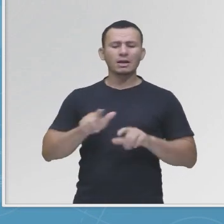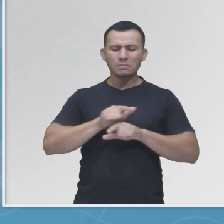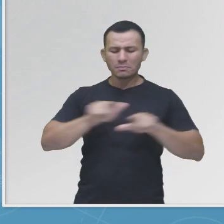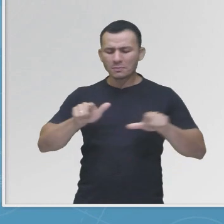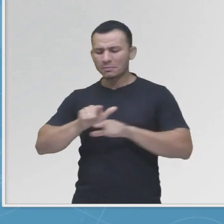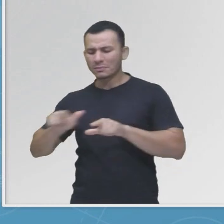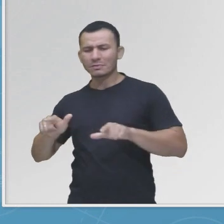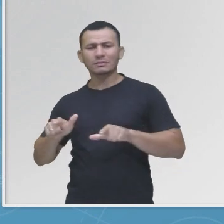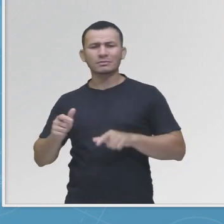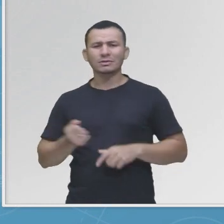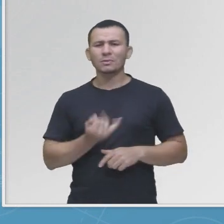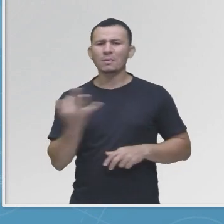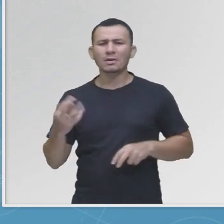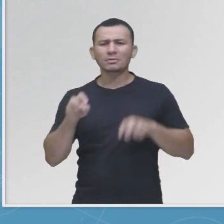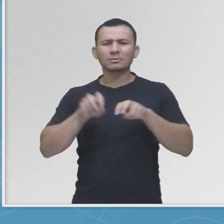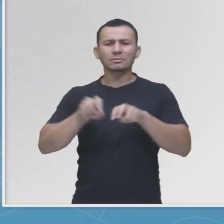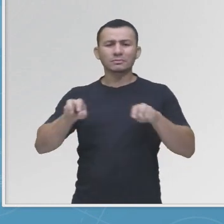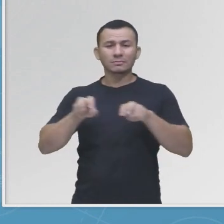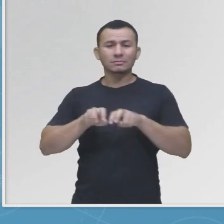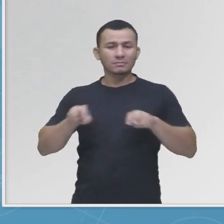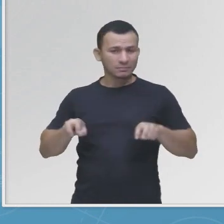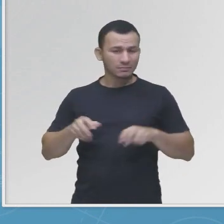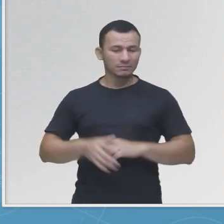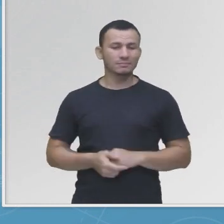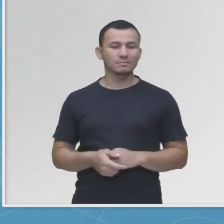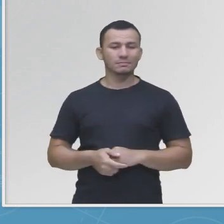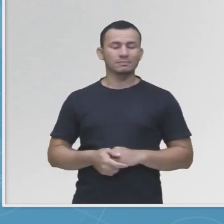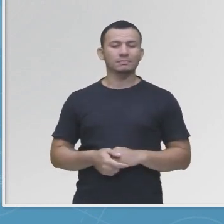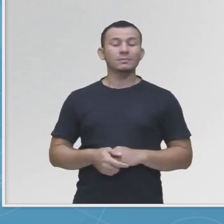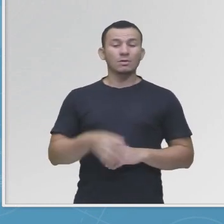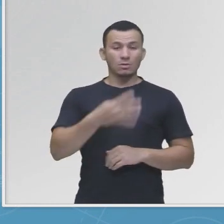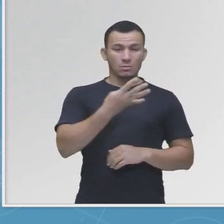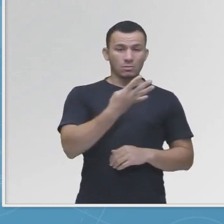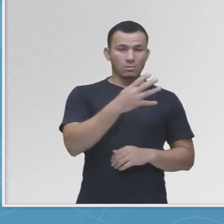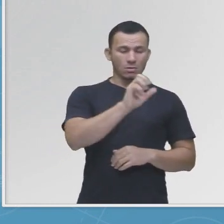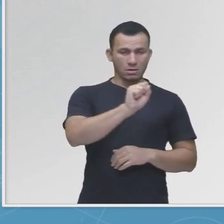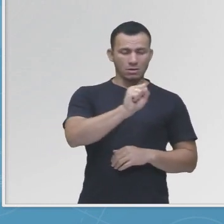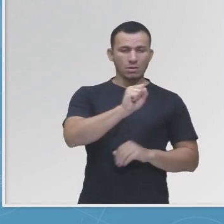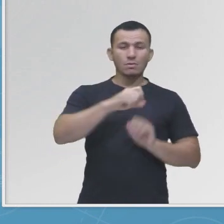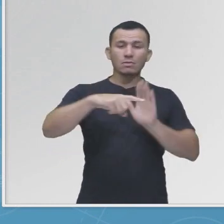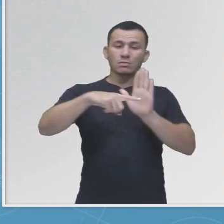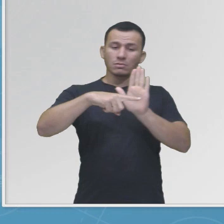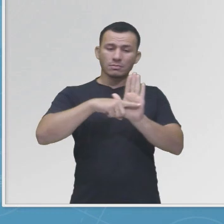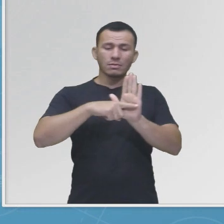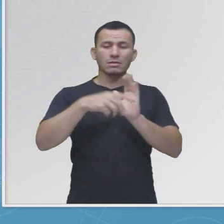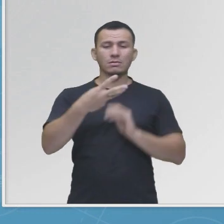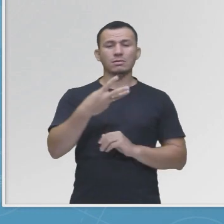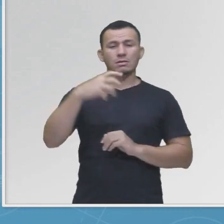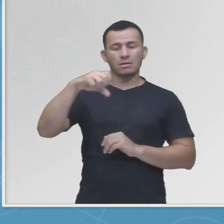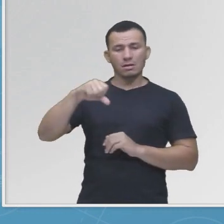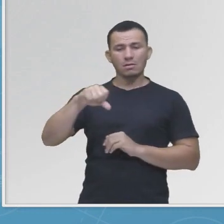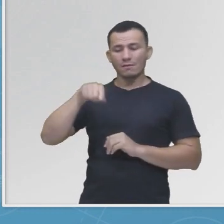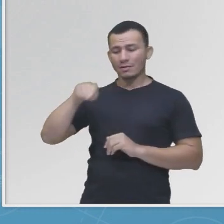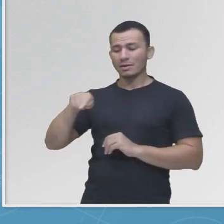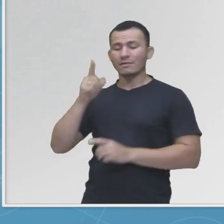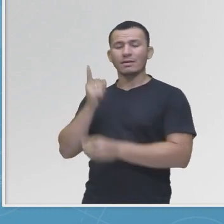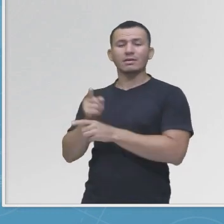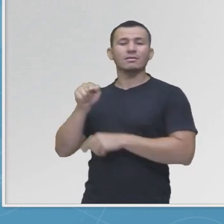estavam desocupadas? A gente vai retirar aqui de 48 o total de pessoas que lá se encontravam no